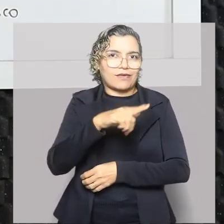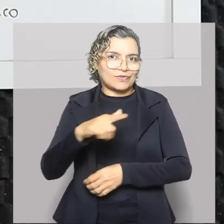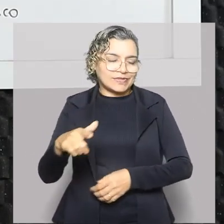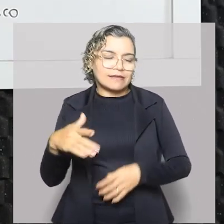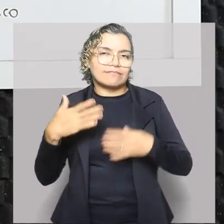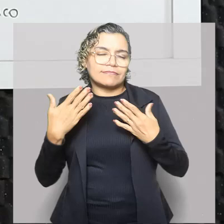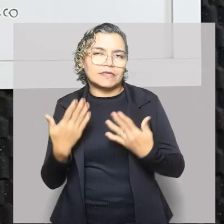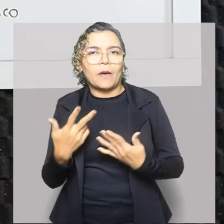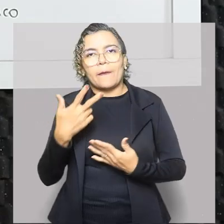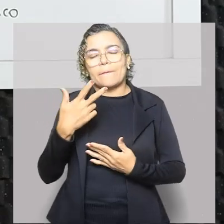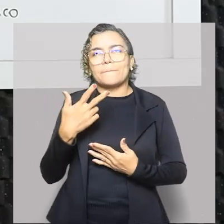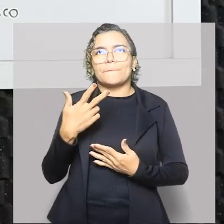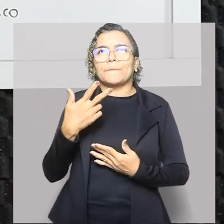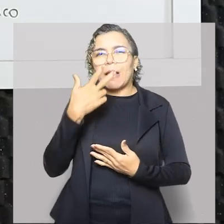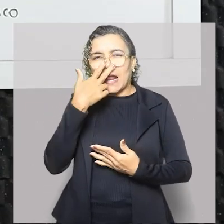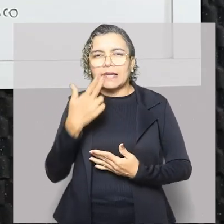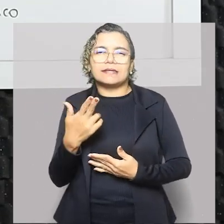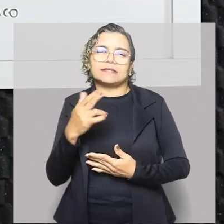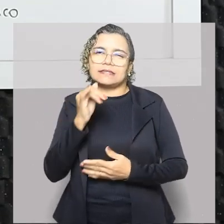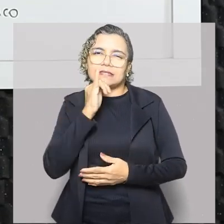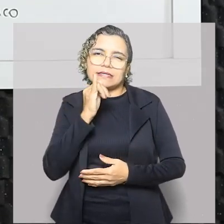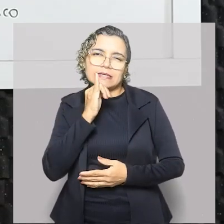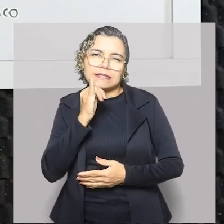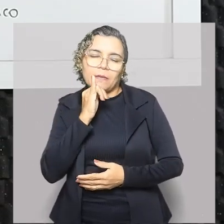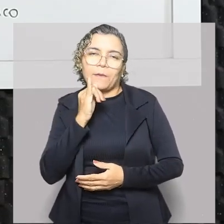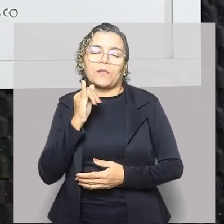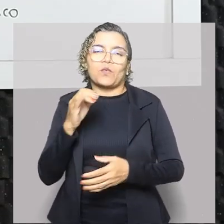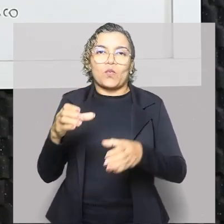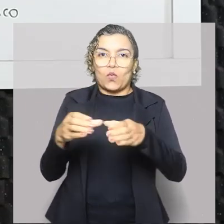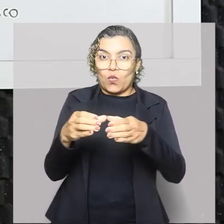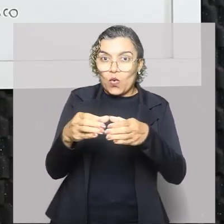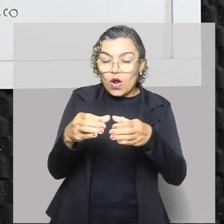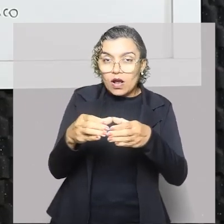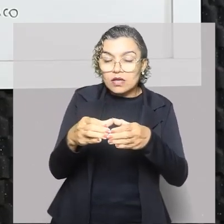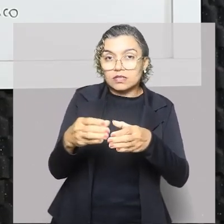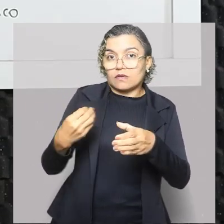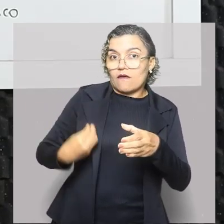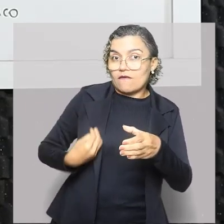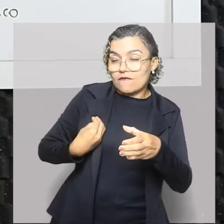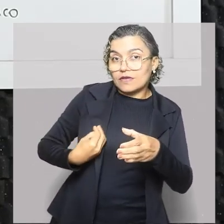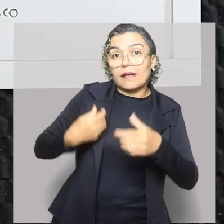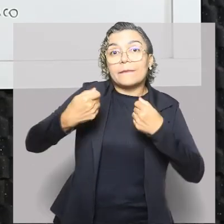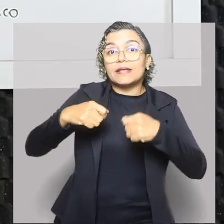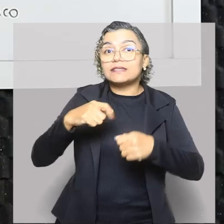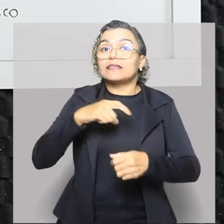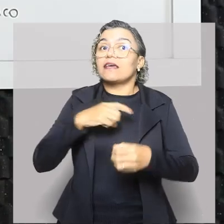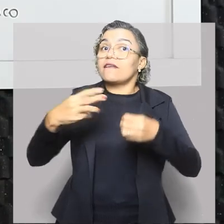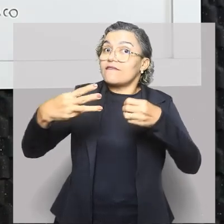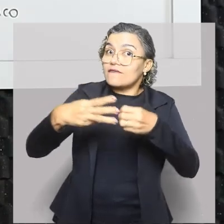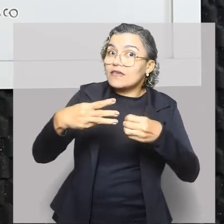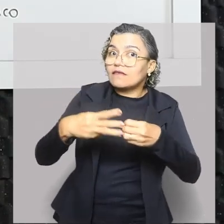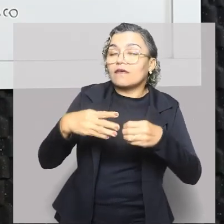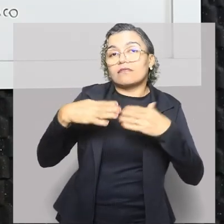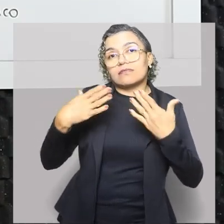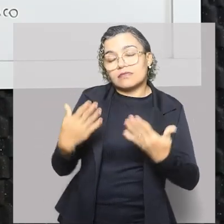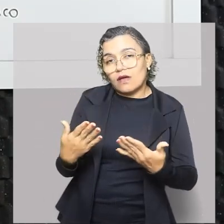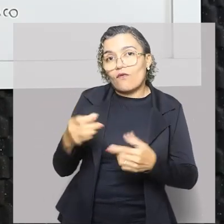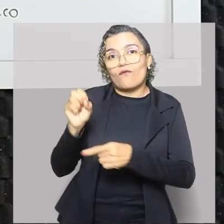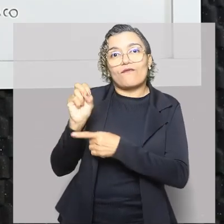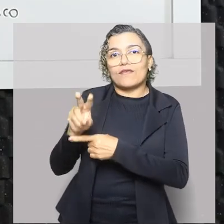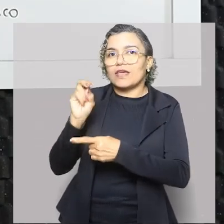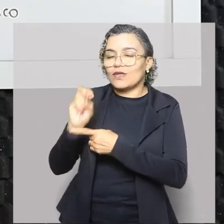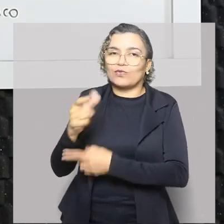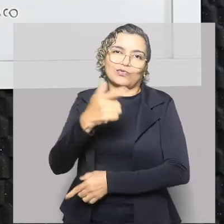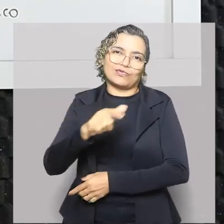aí, né, num dos primeiros compostos que um organismo tem que ter para ser considerado vivo, que é a célula. O vírus não vai